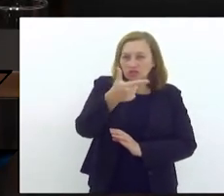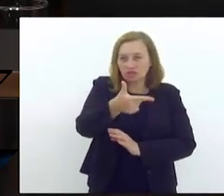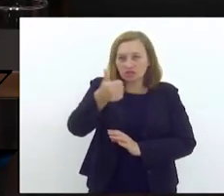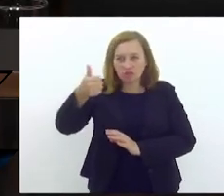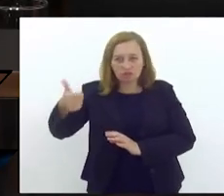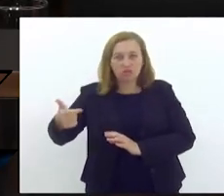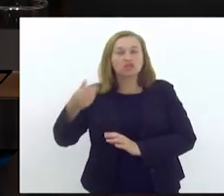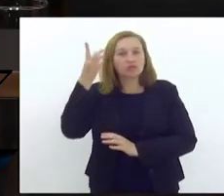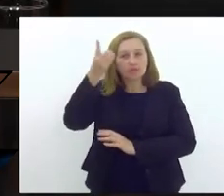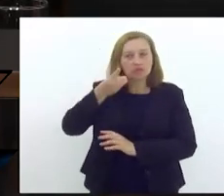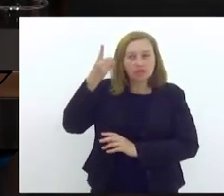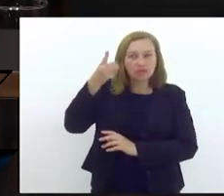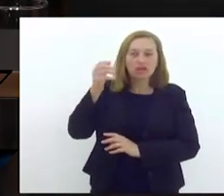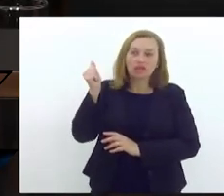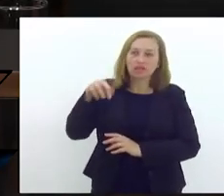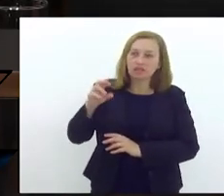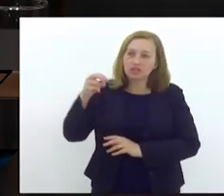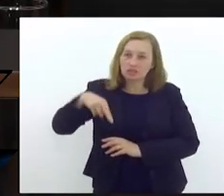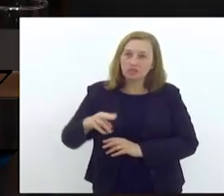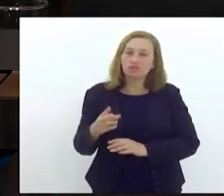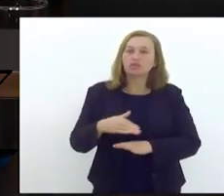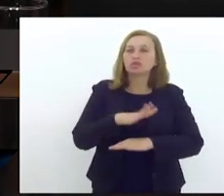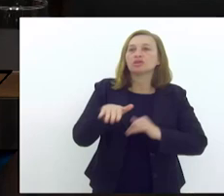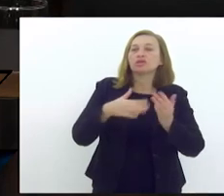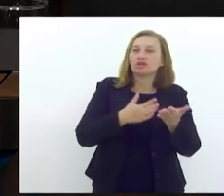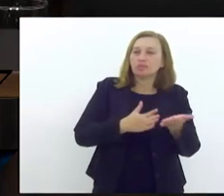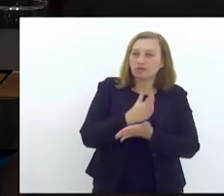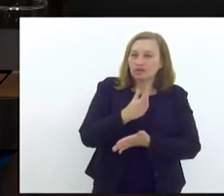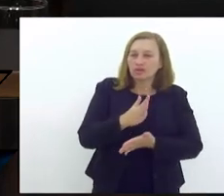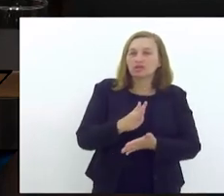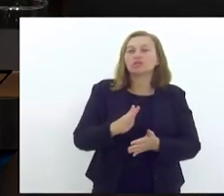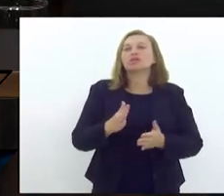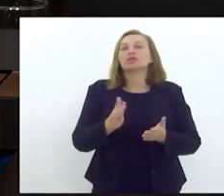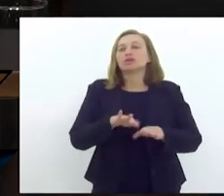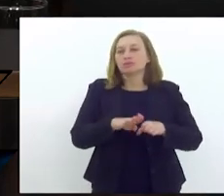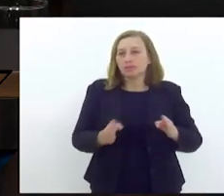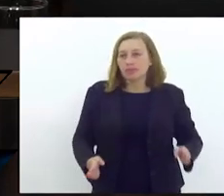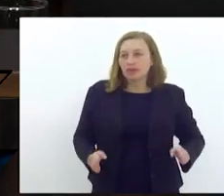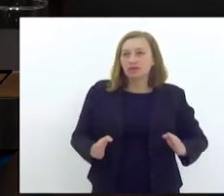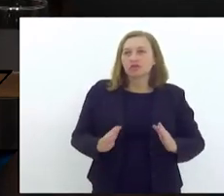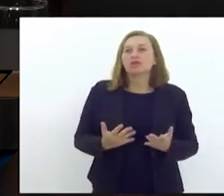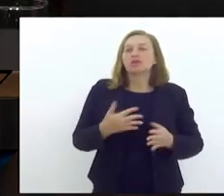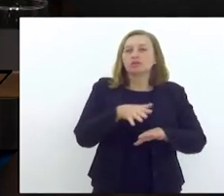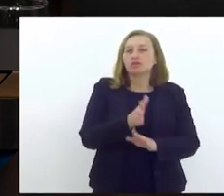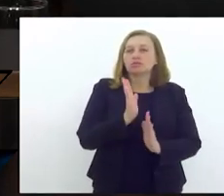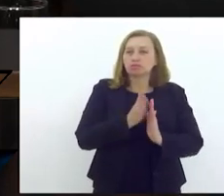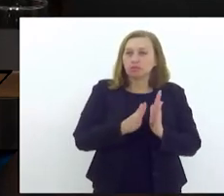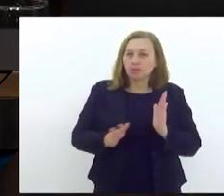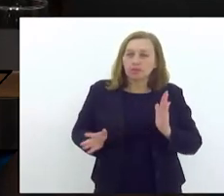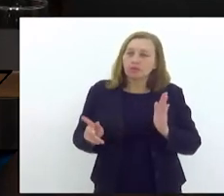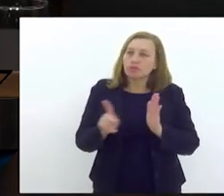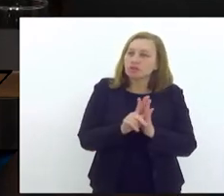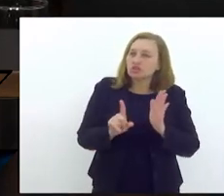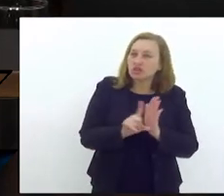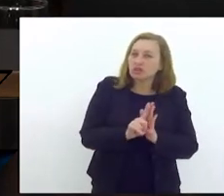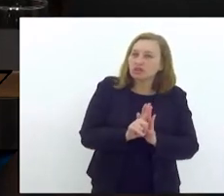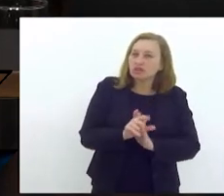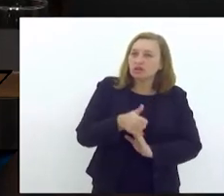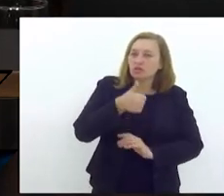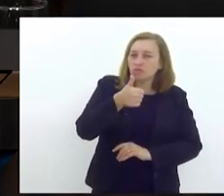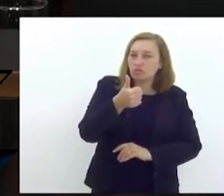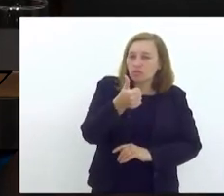o deputado Anderson Moraes que a prova mesmo estão aprovada a sobremesa inclusão na hora do dia do projeto